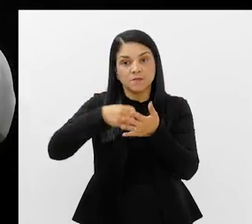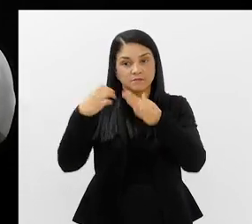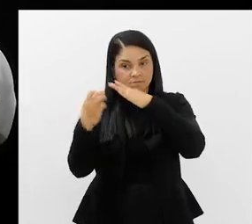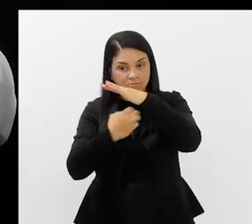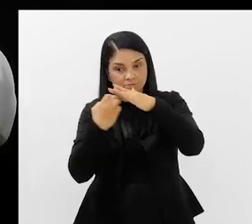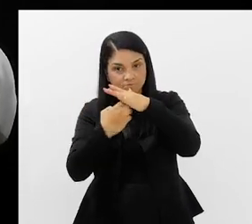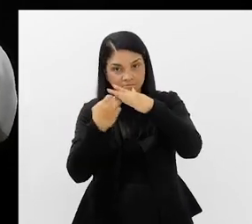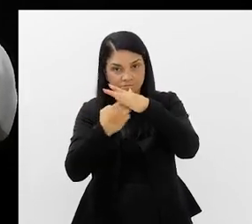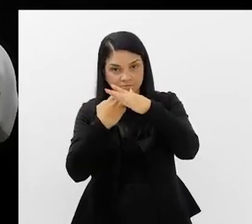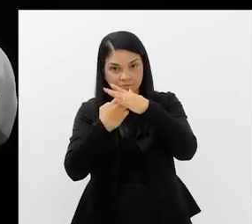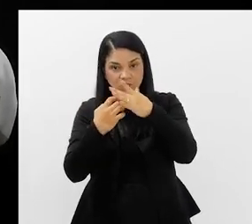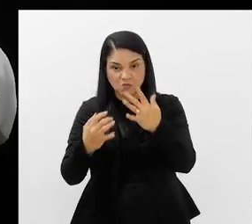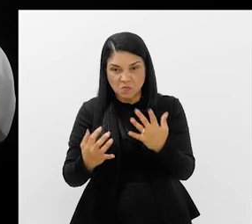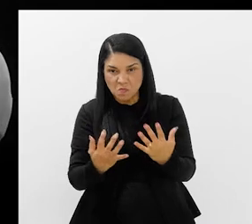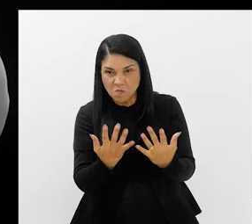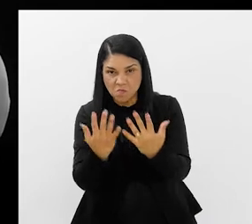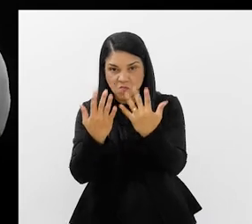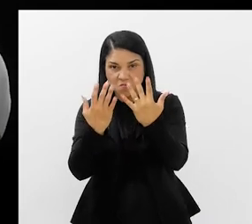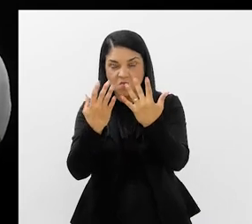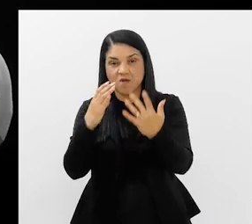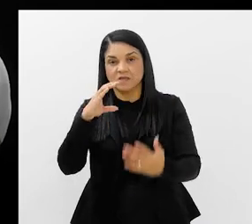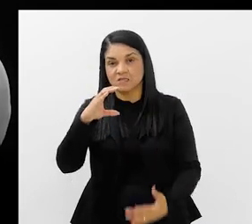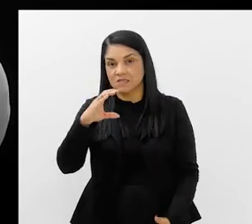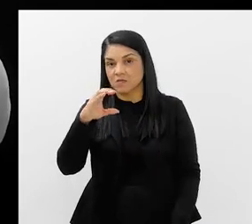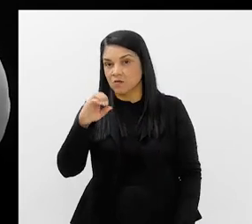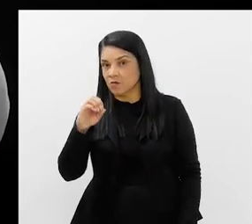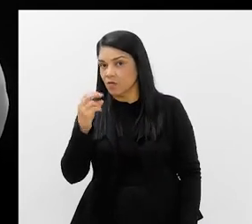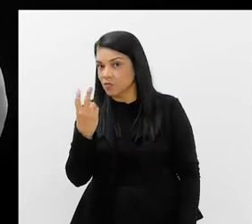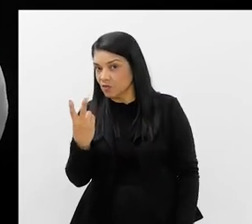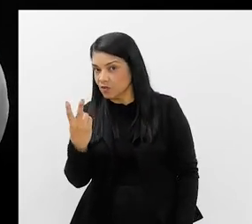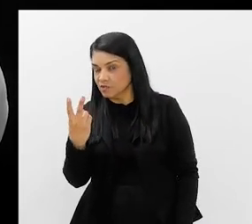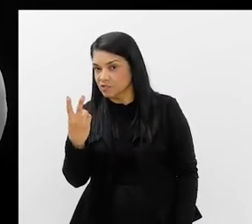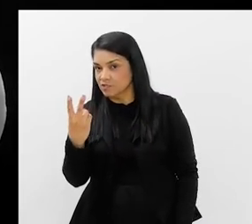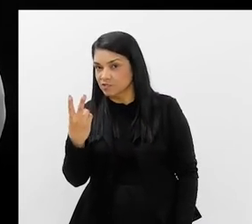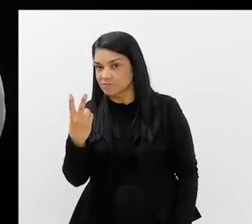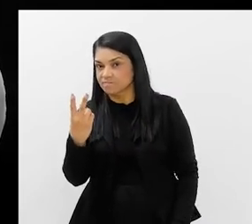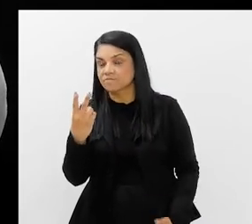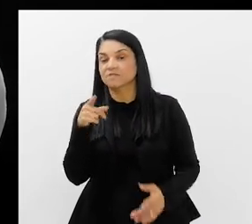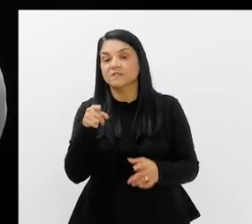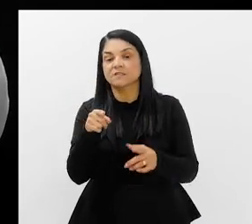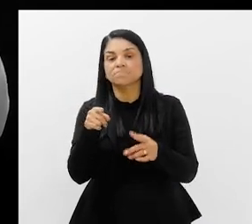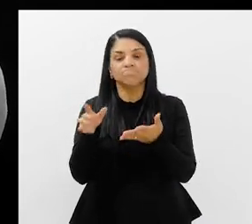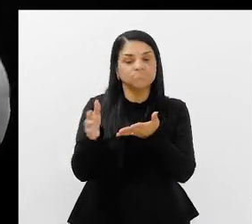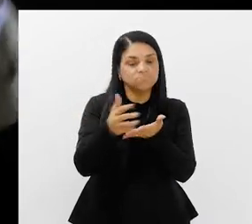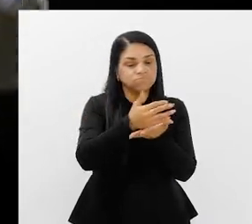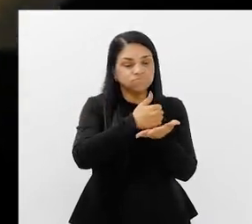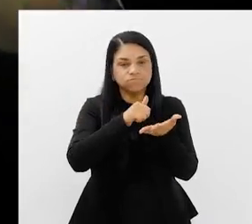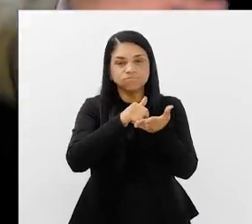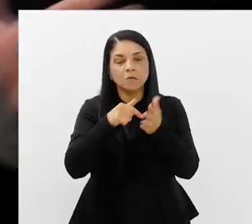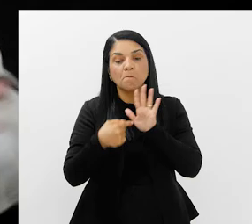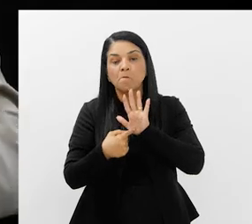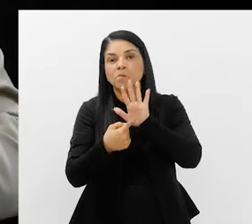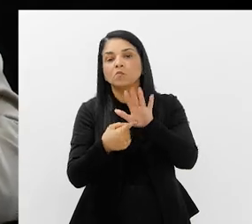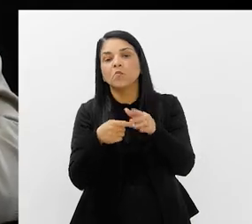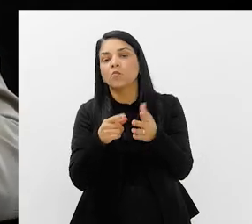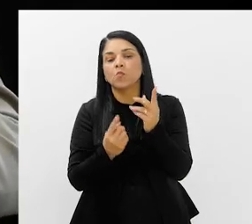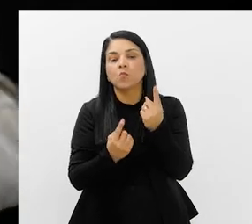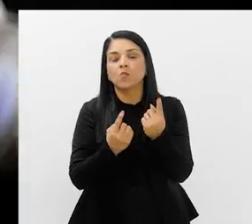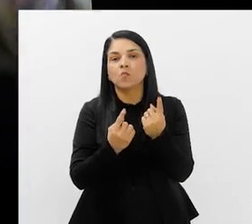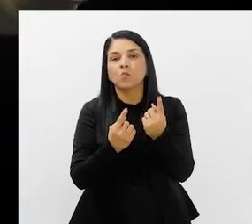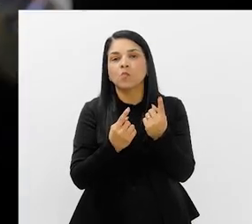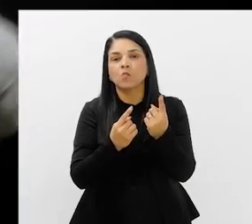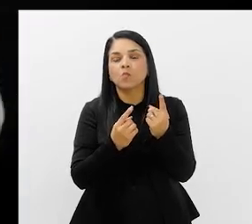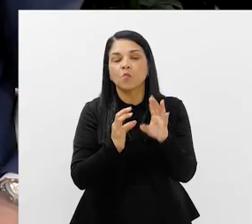e criaram a obrigação de empresas que têm uma produção de carbono elevada realizarem um inventário das suas emissões